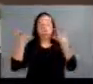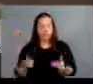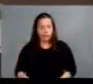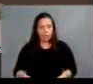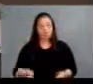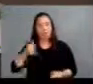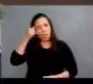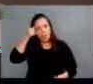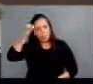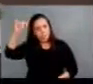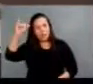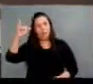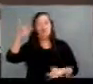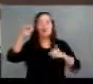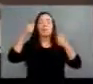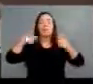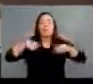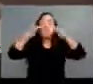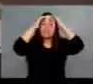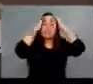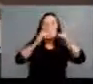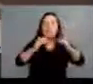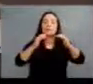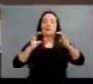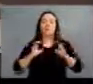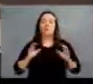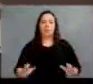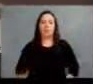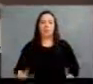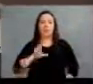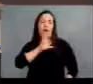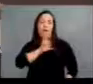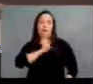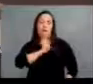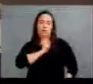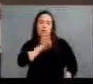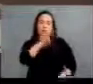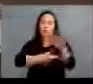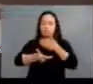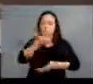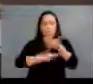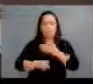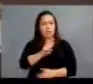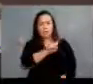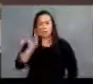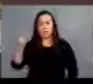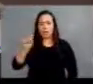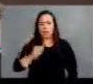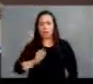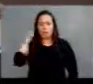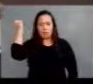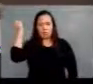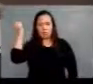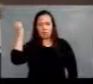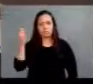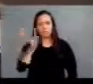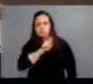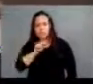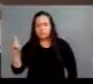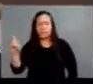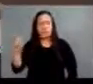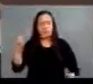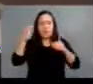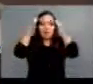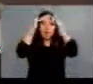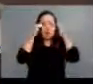tolerância, respeito, cidadania, amor. Não ao ódio, não à intolerância, não